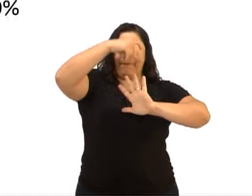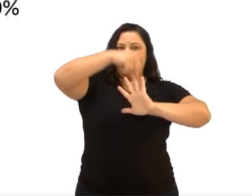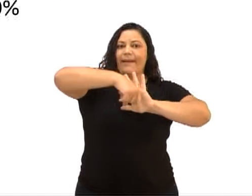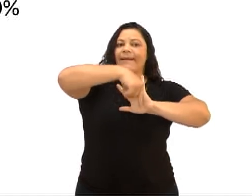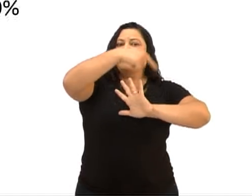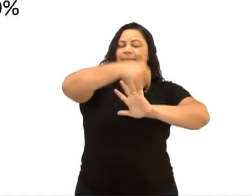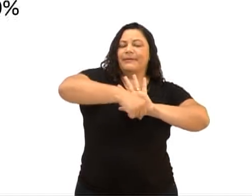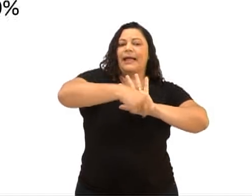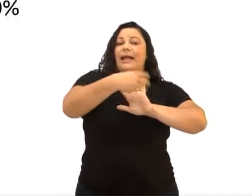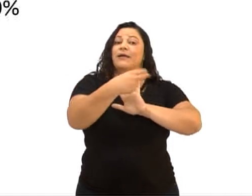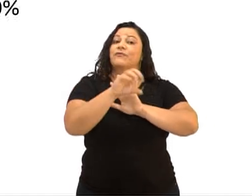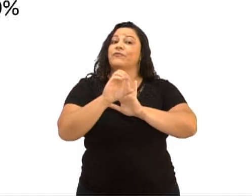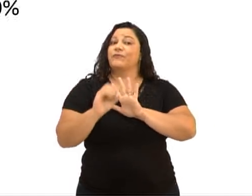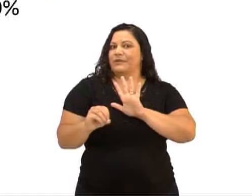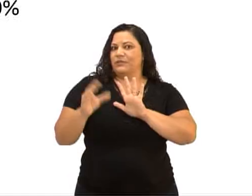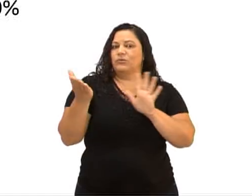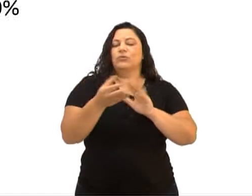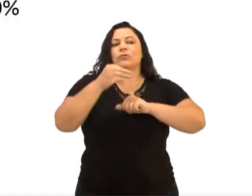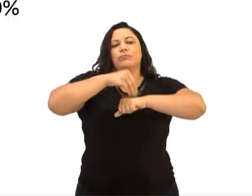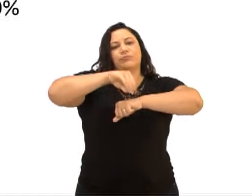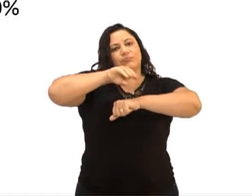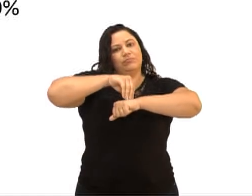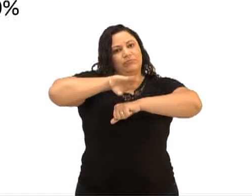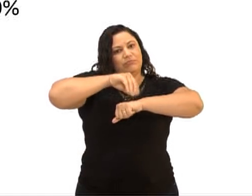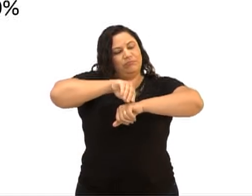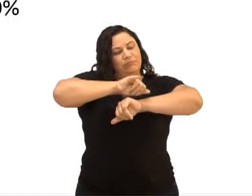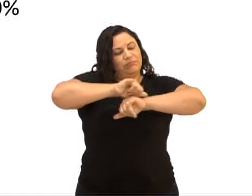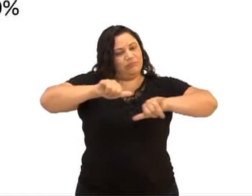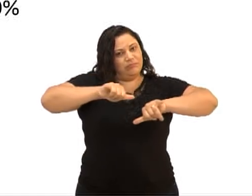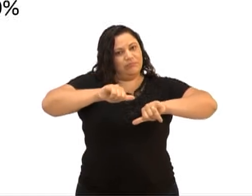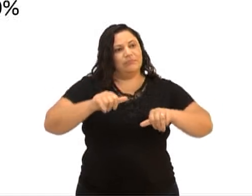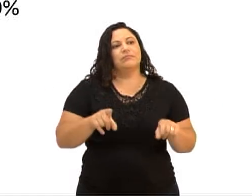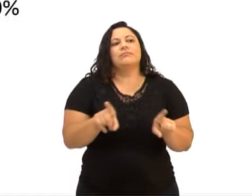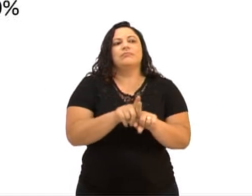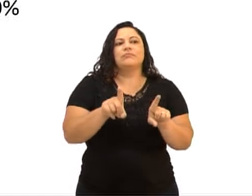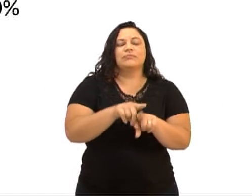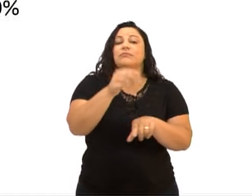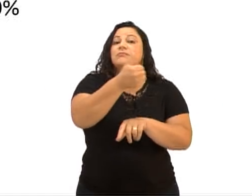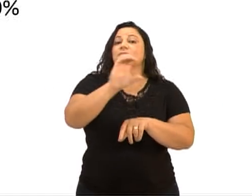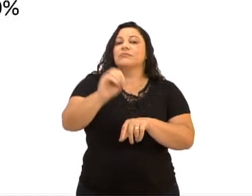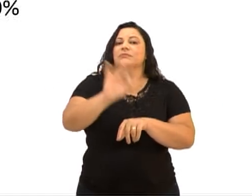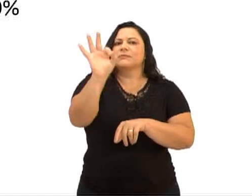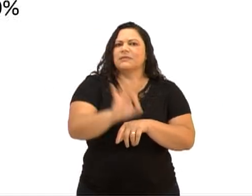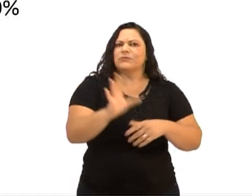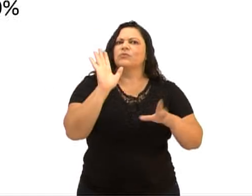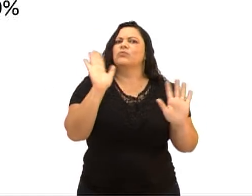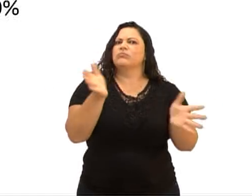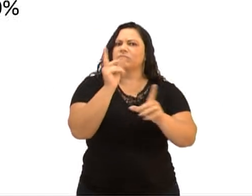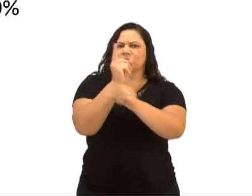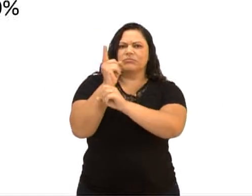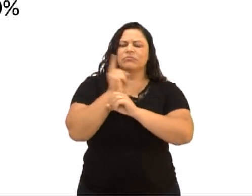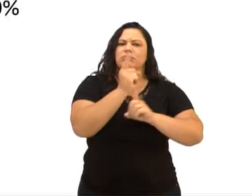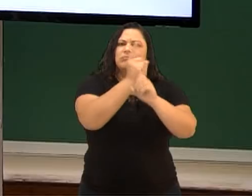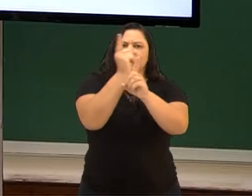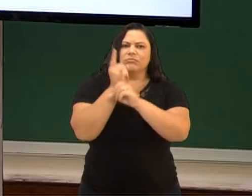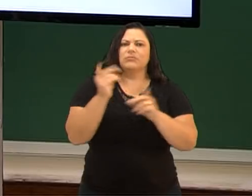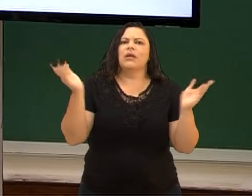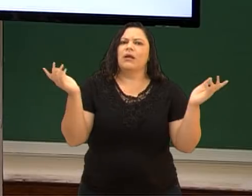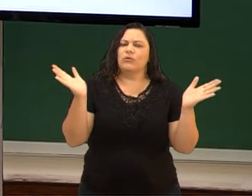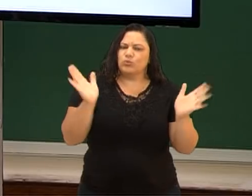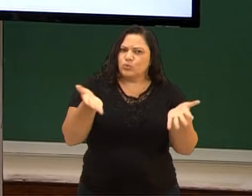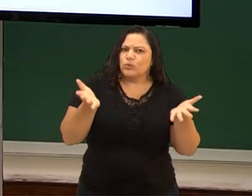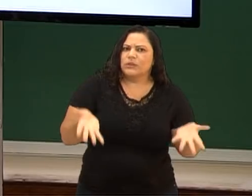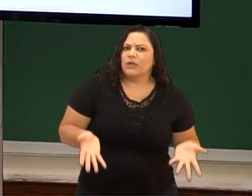outra informação que a professora está dando para vocês hoje. Podemos considerar quem? Os 10% que já encontramos. Né? Nós já encontramos